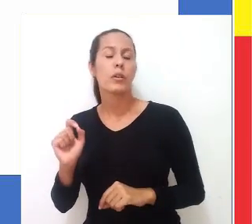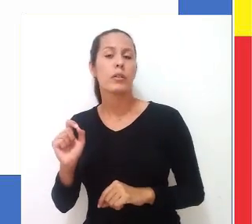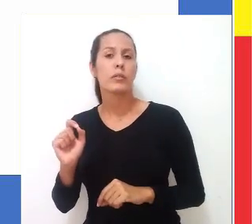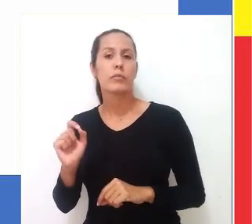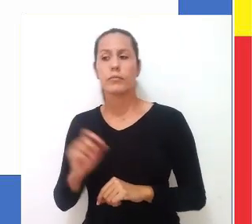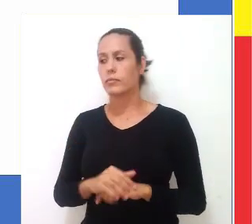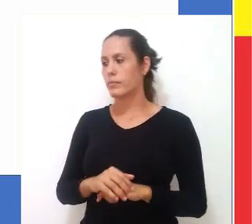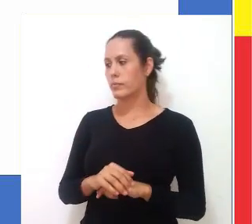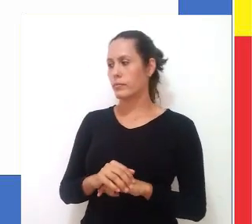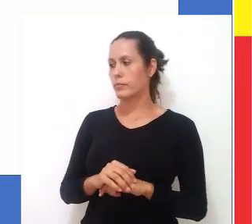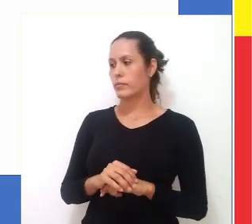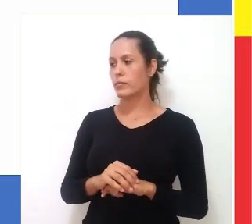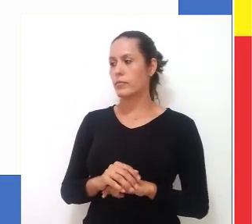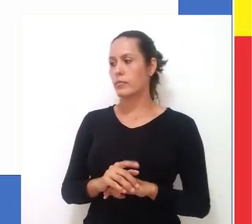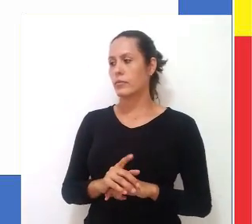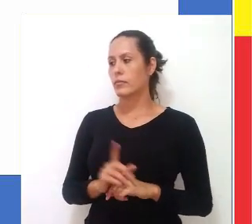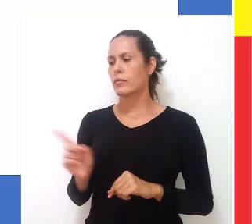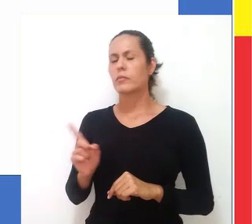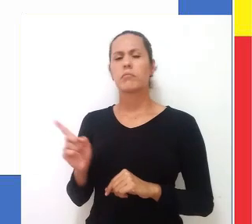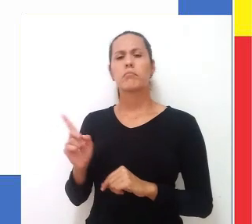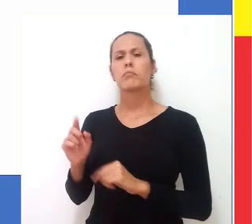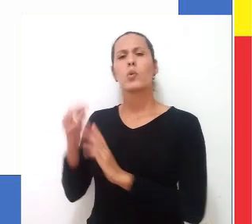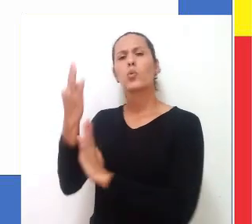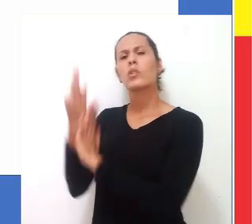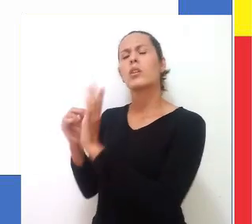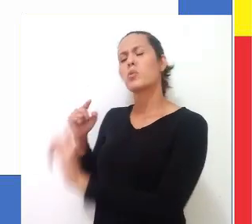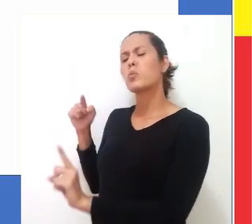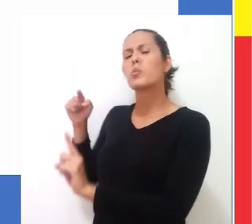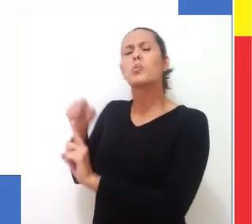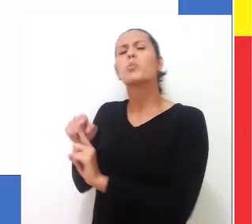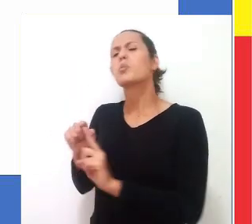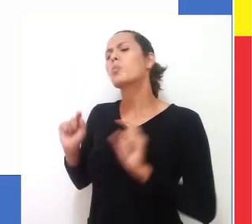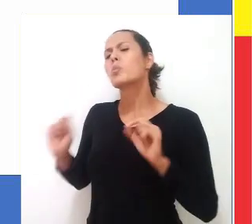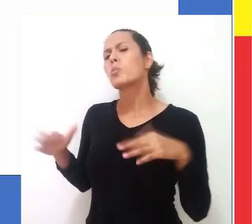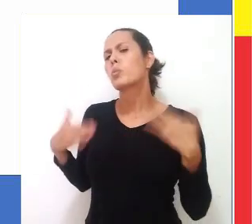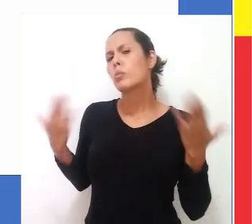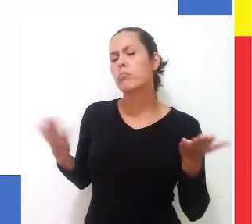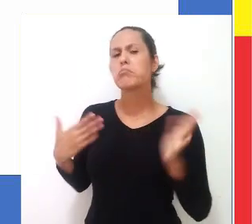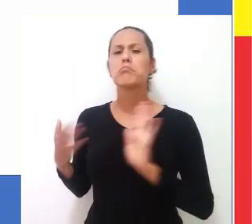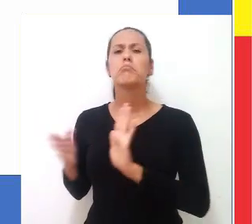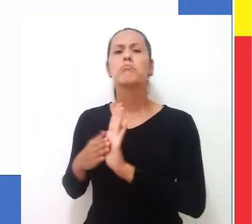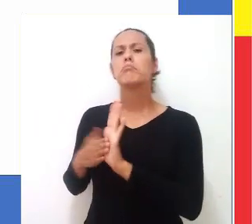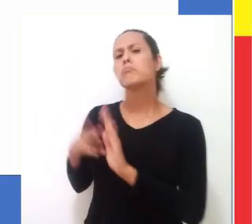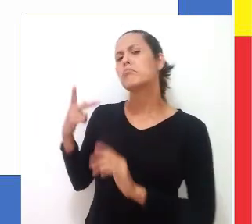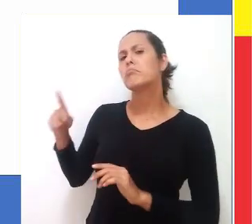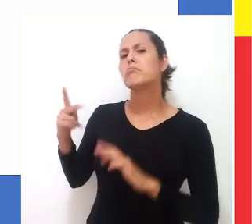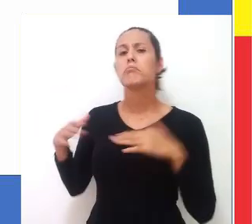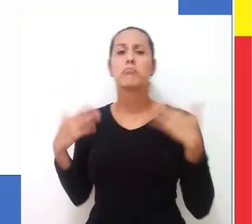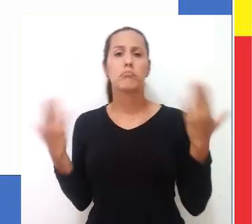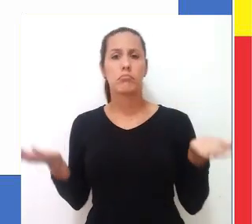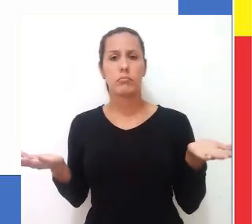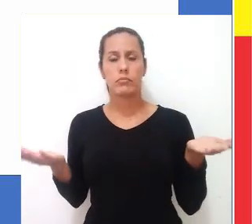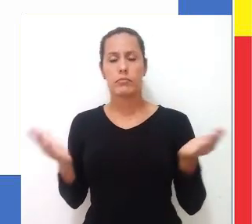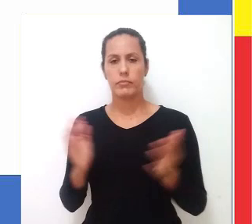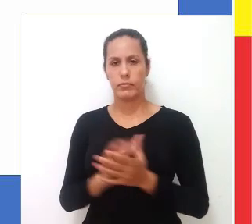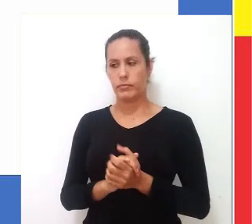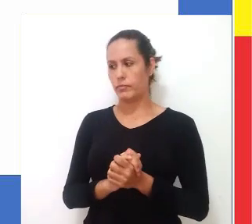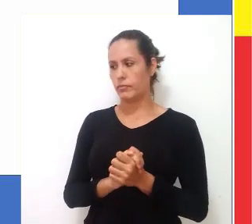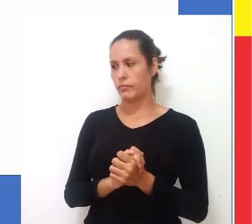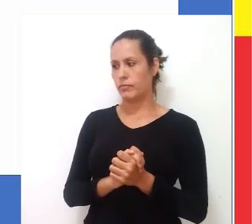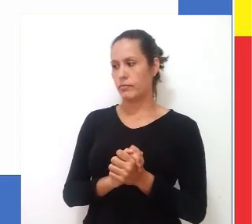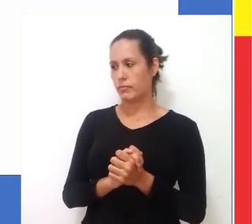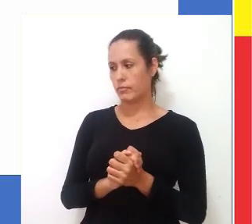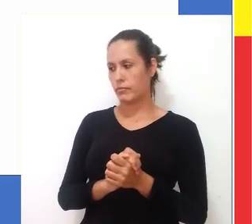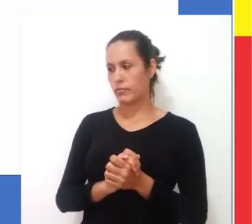The text finally is. Qual a finalidade do texto? Qual é a proposta dele? Is. In the